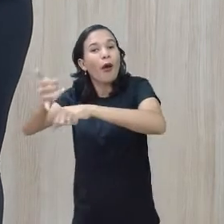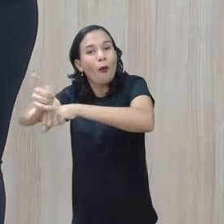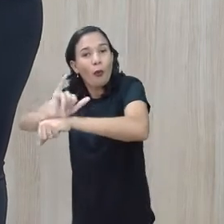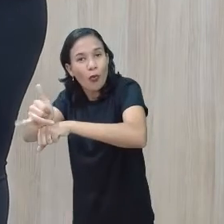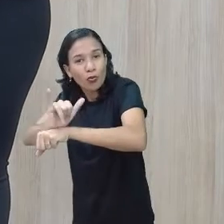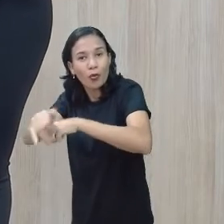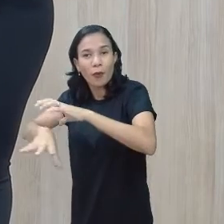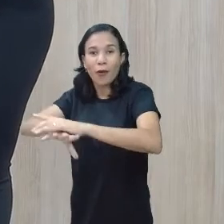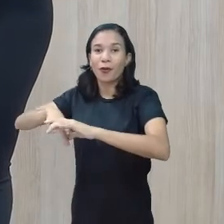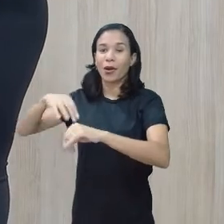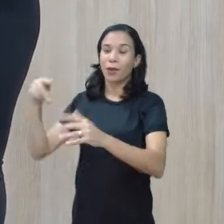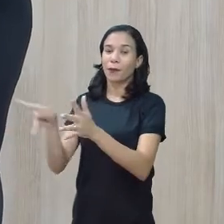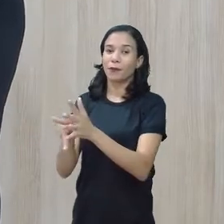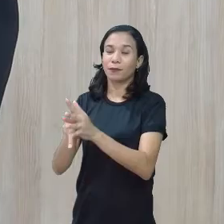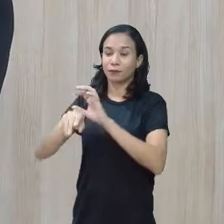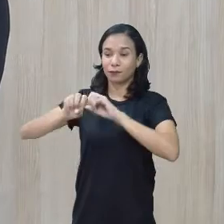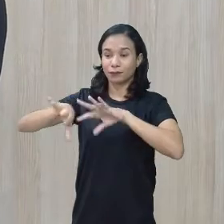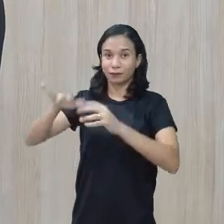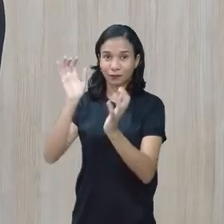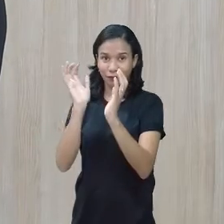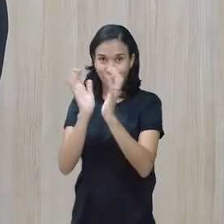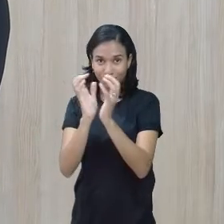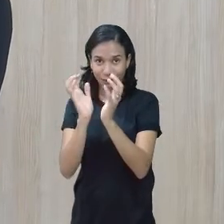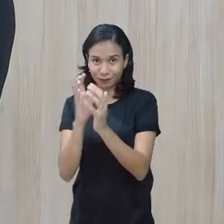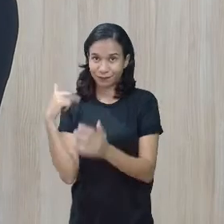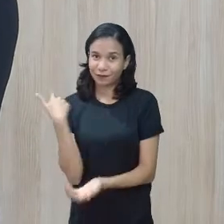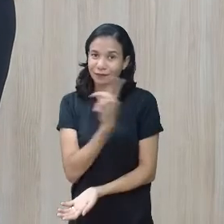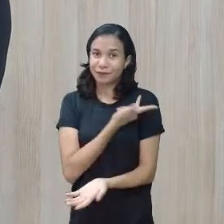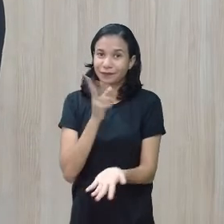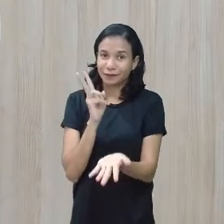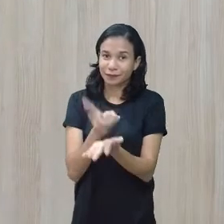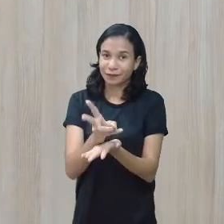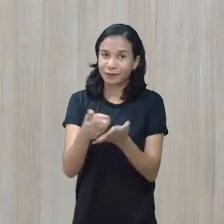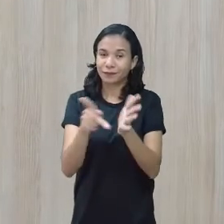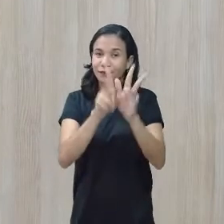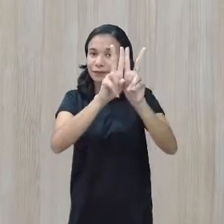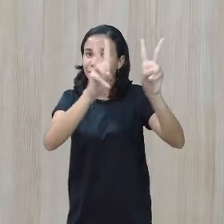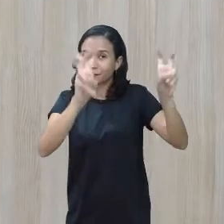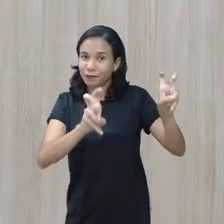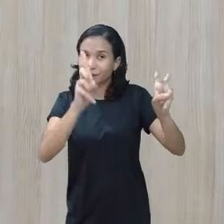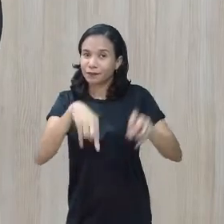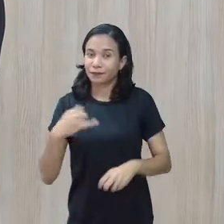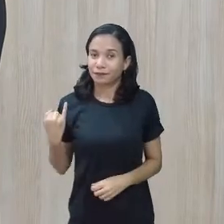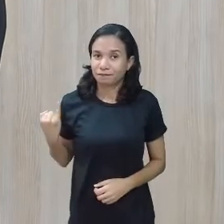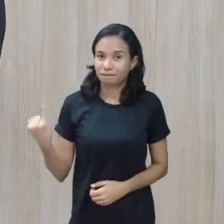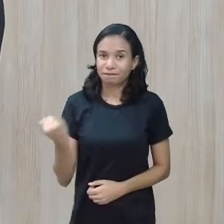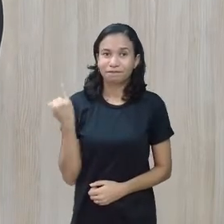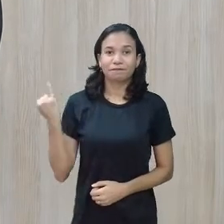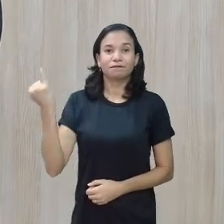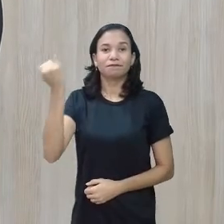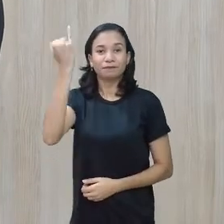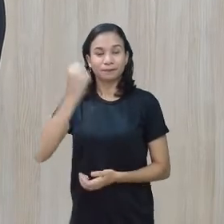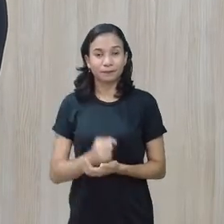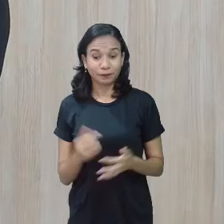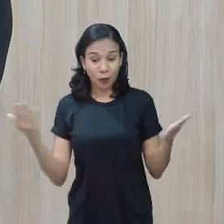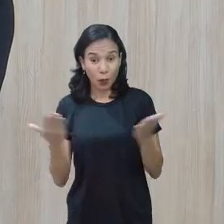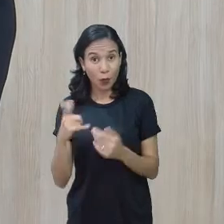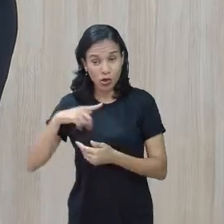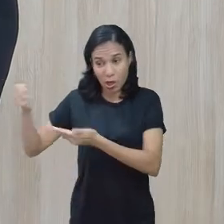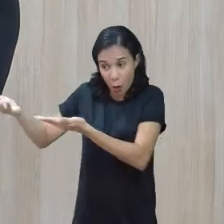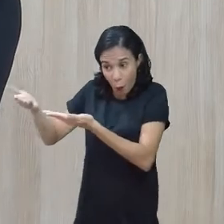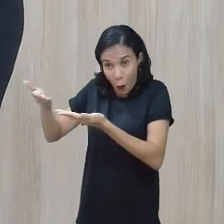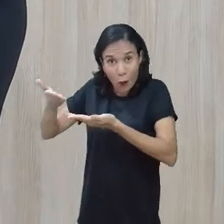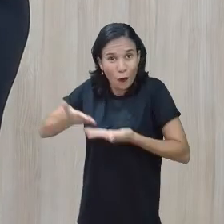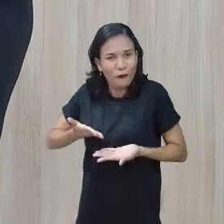canal do Educa Recife. Vamos continuar com essa temática importantíssima. E hoje temos um